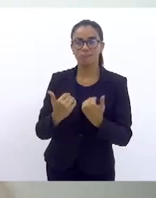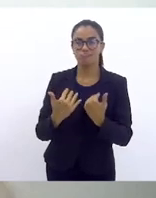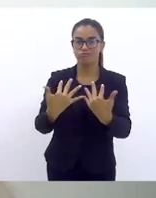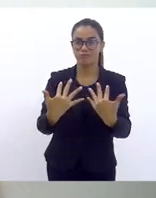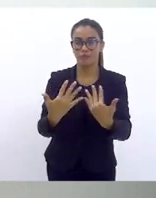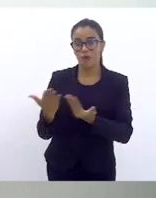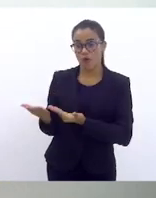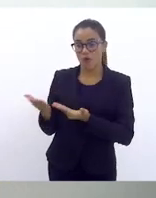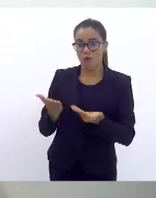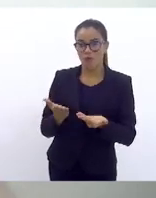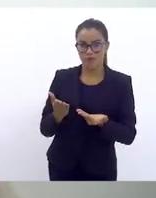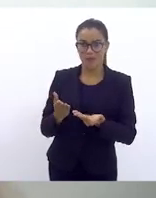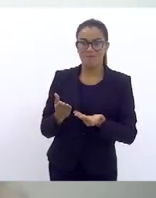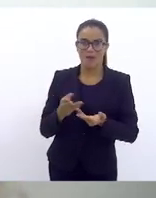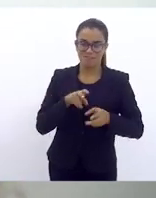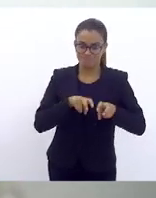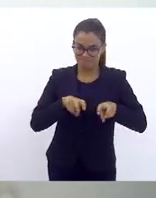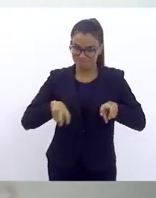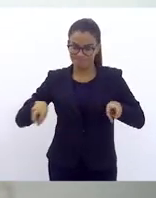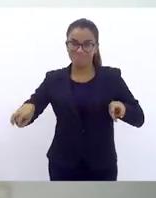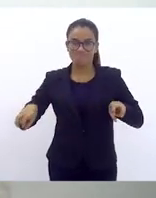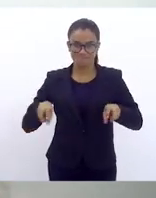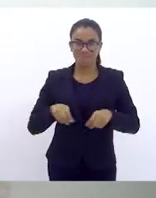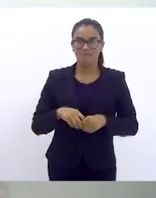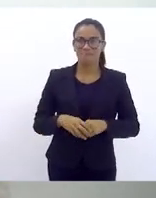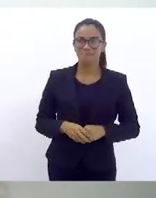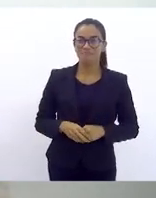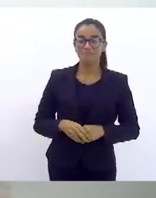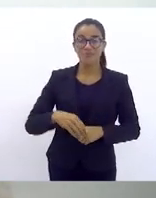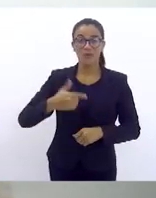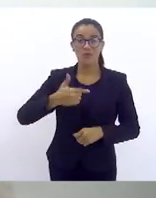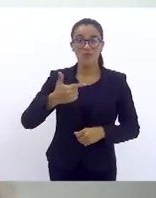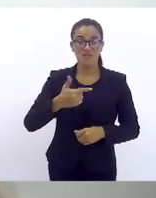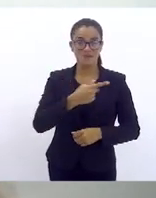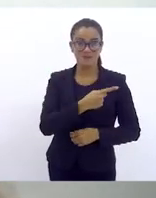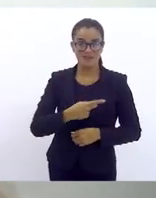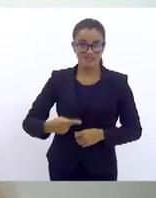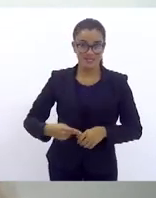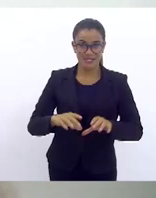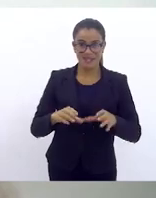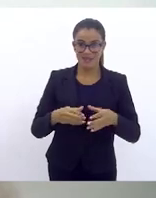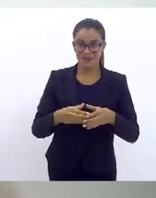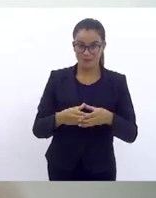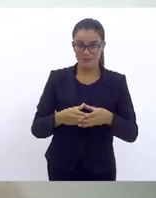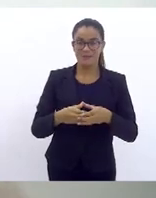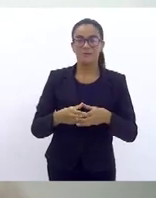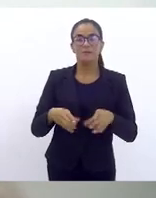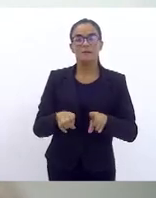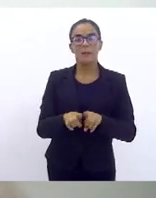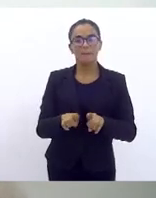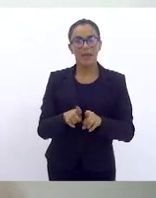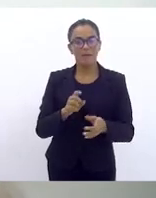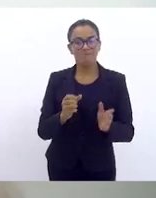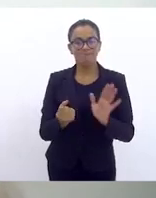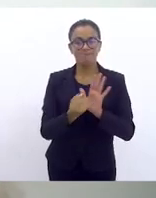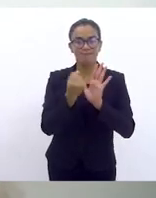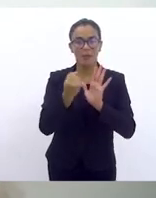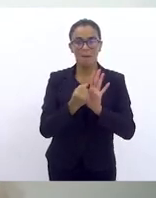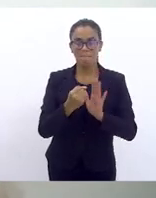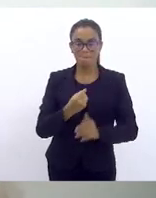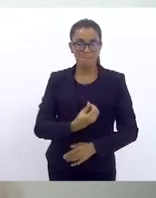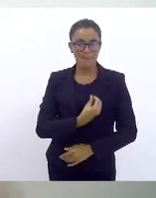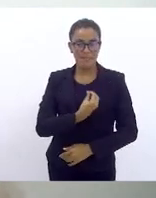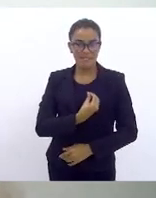compor a mesa aqui também o deputado Carlos Macedo que é o vice-presidente da comissão registrar a presença da minha querida amiga também